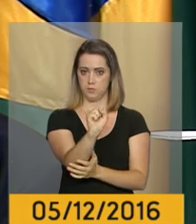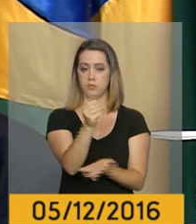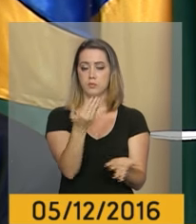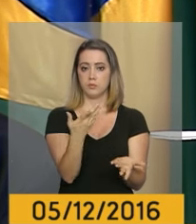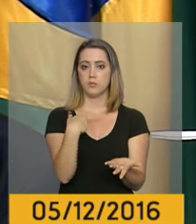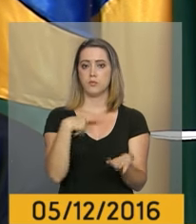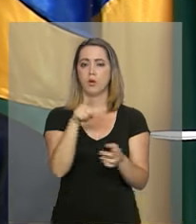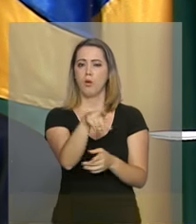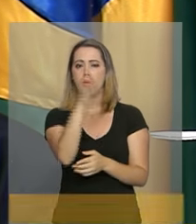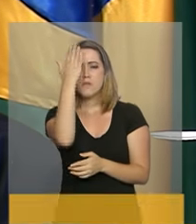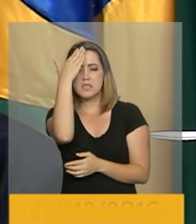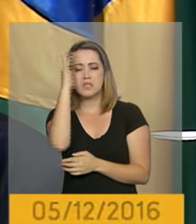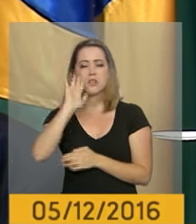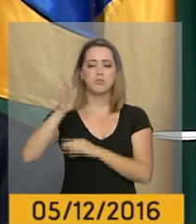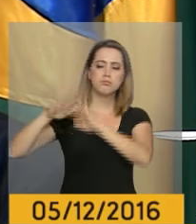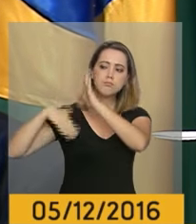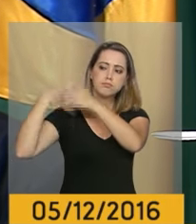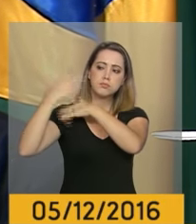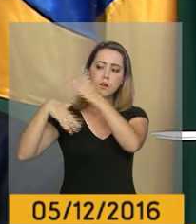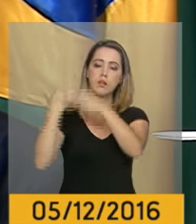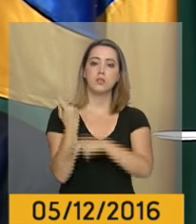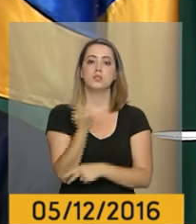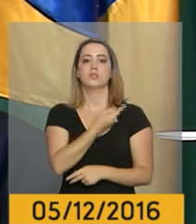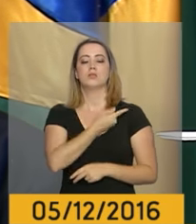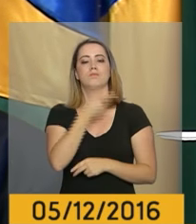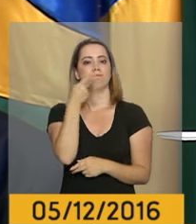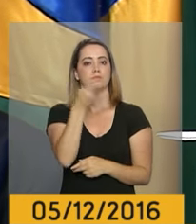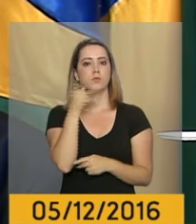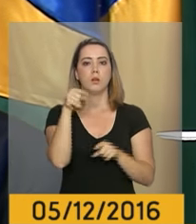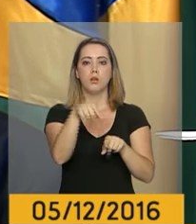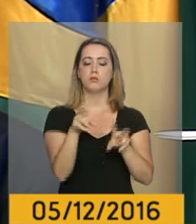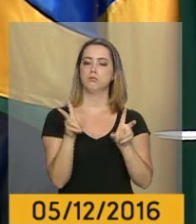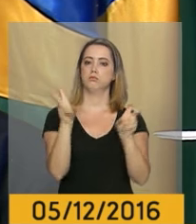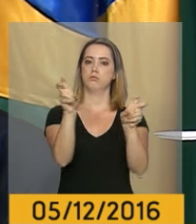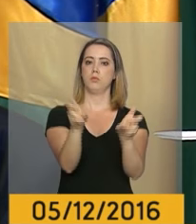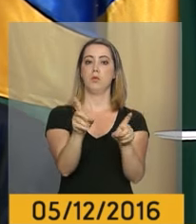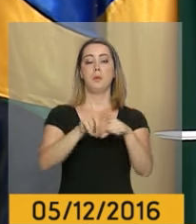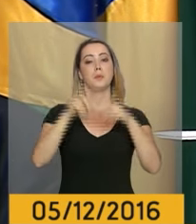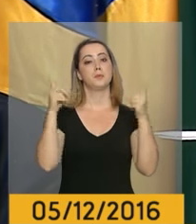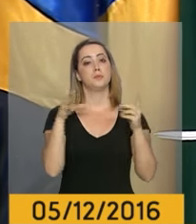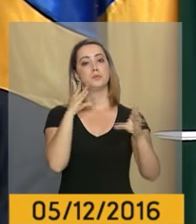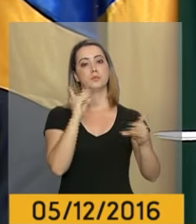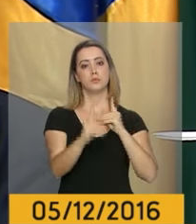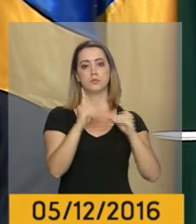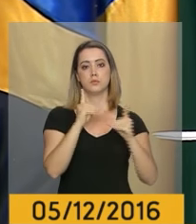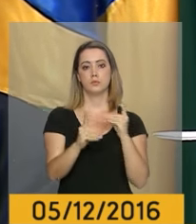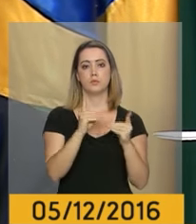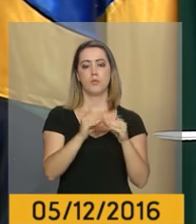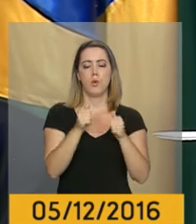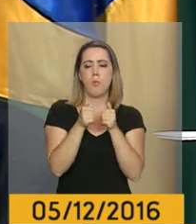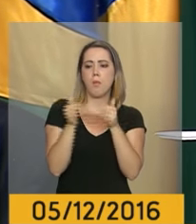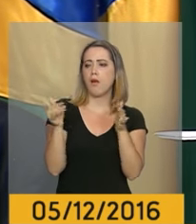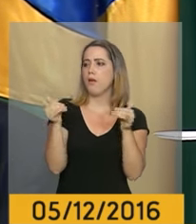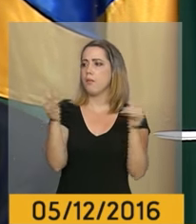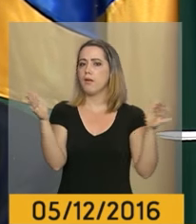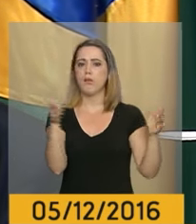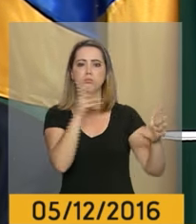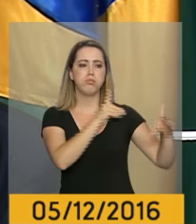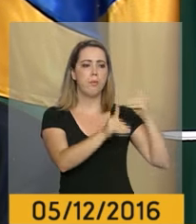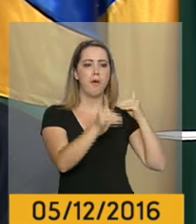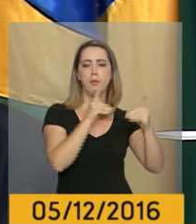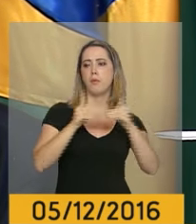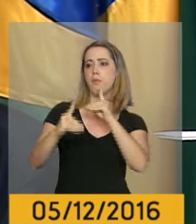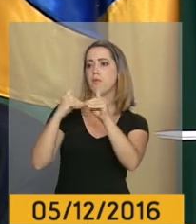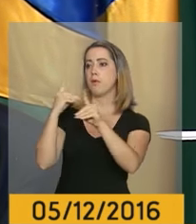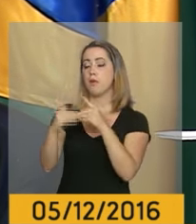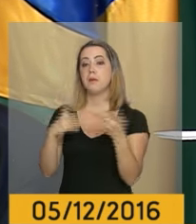que há muito tempo nós estamos falando desse assunto, mas discutiu-se amplamente essa matéria